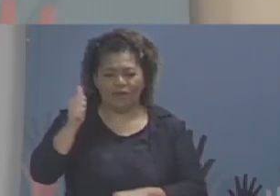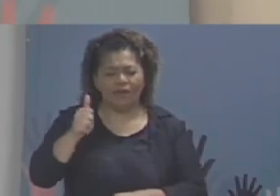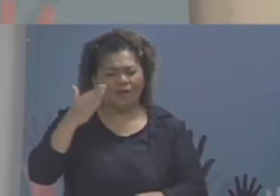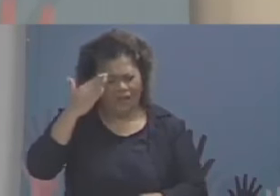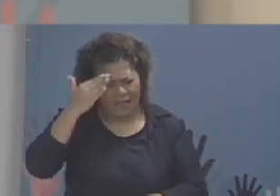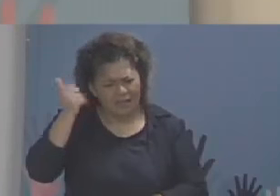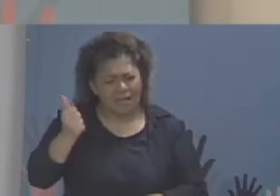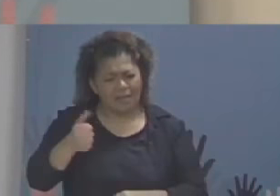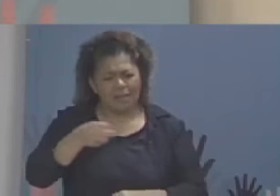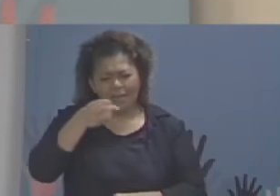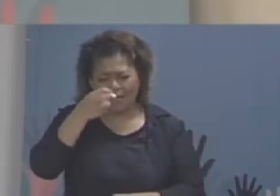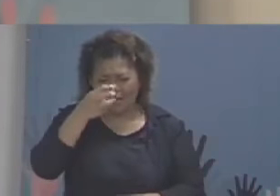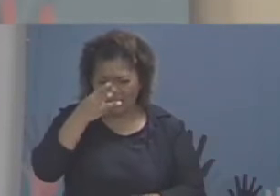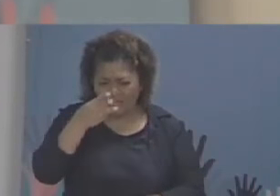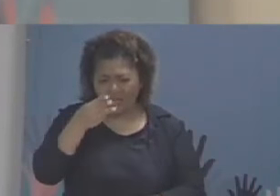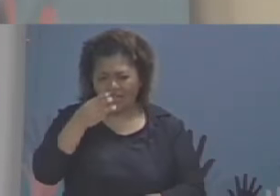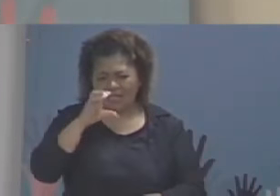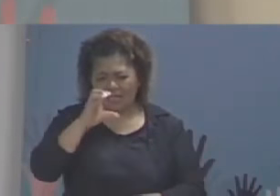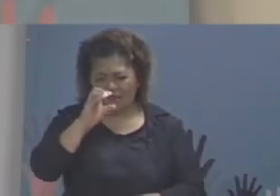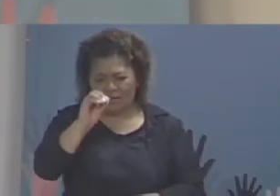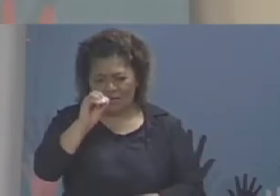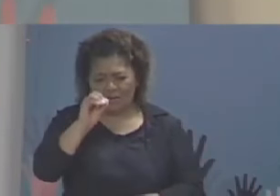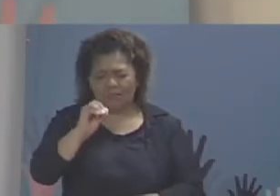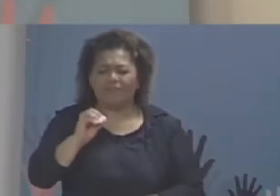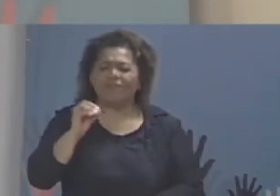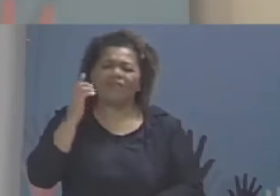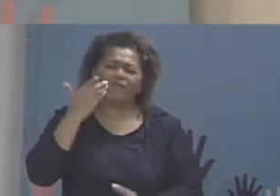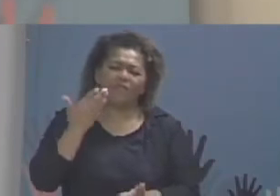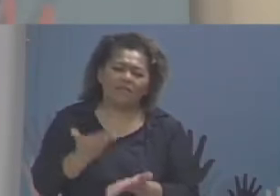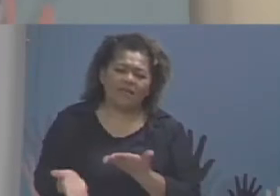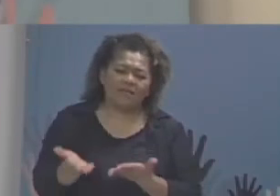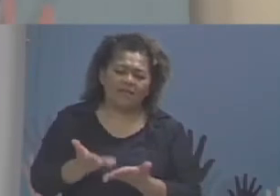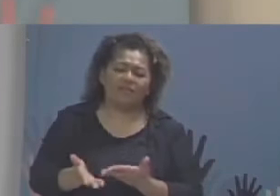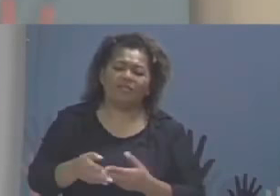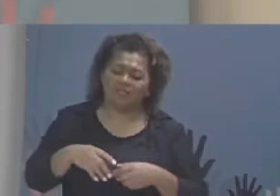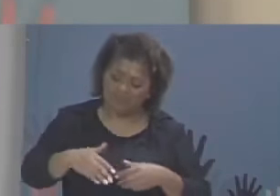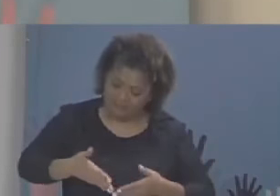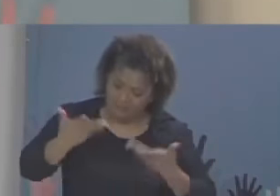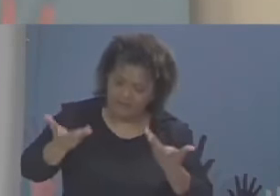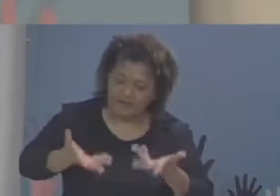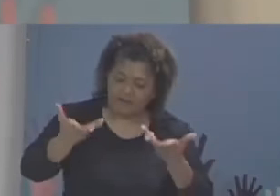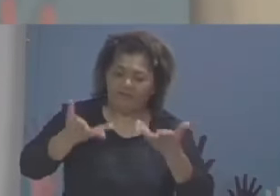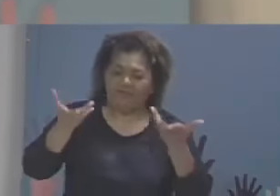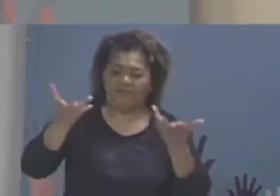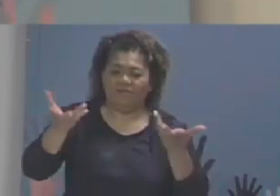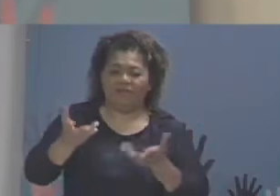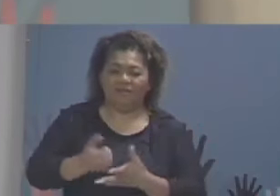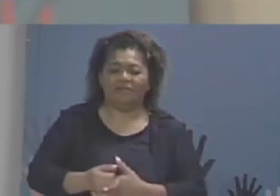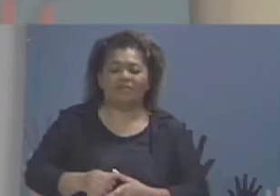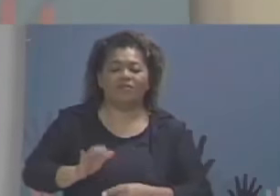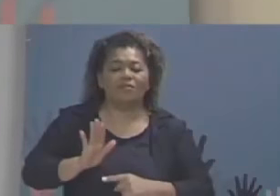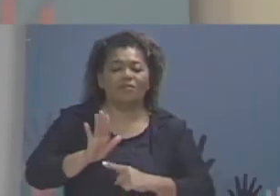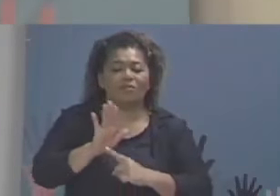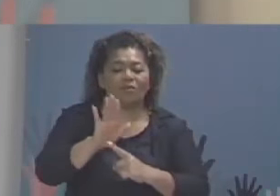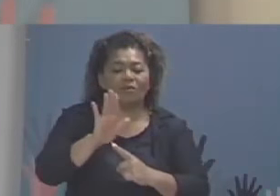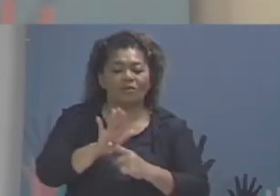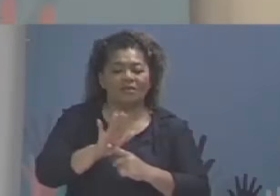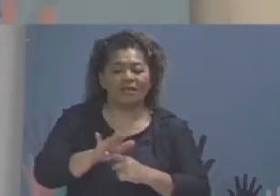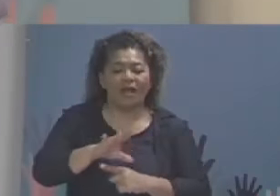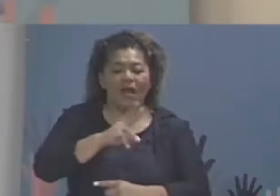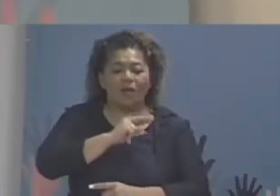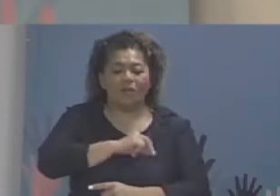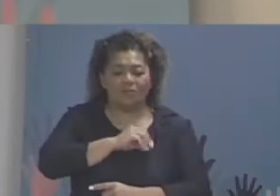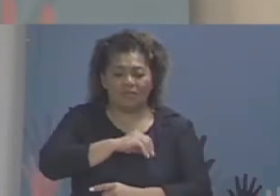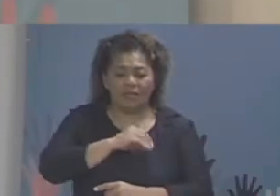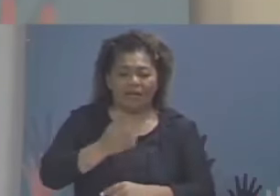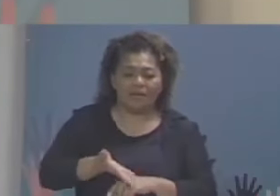que é 30 horas, foi uma batalha perdida, mas vamos oferecer 30 horas. Eles sabem que piso salarial é uma batalha perdida, mas vamos oferecer piso salarial. Eles